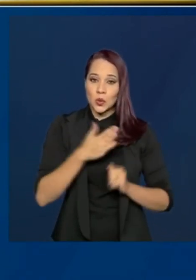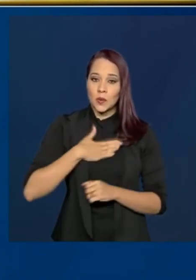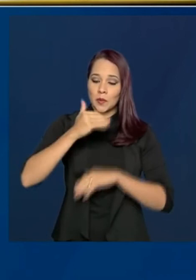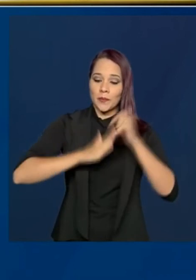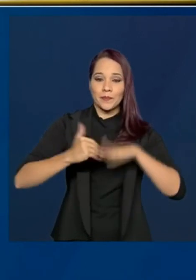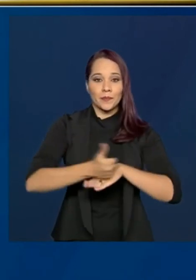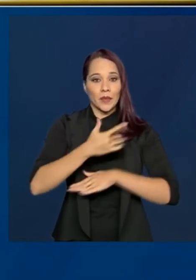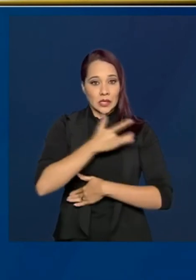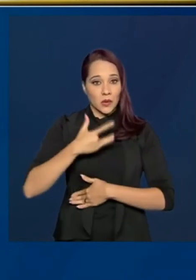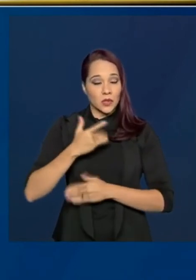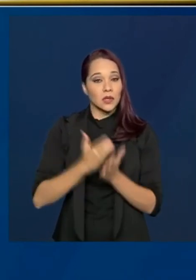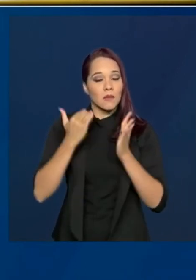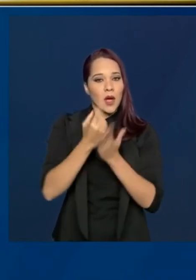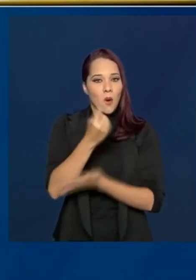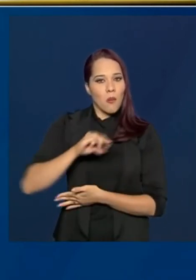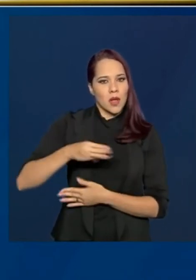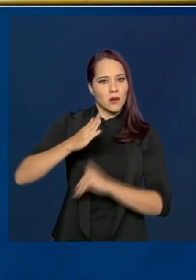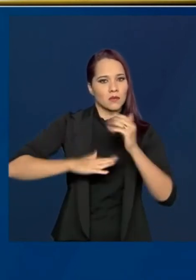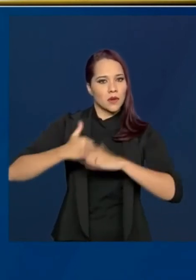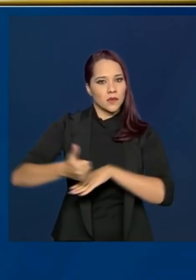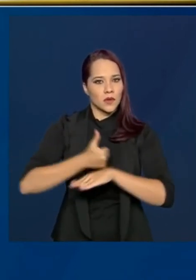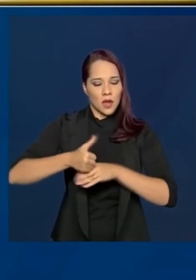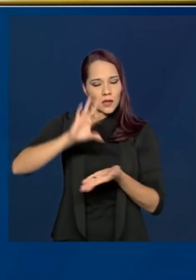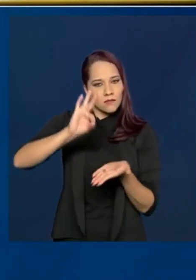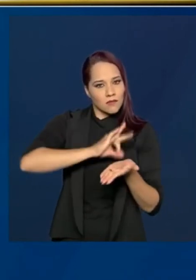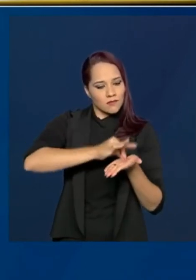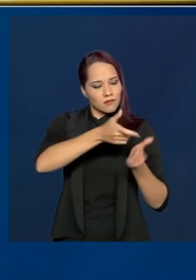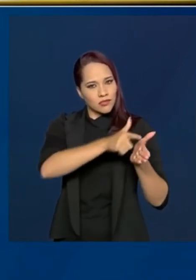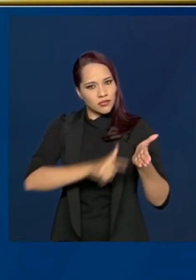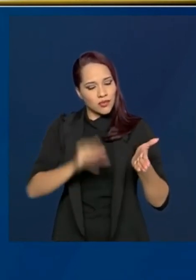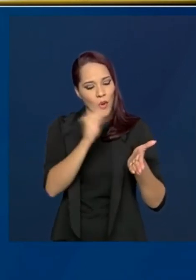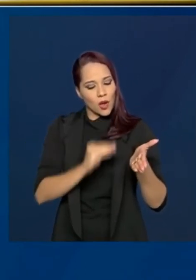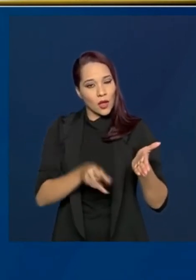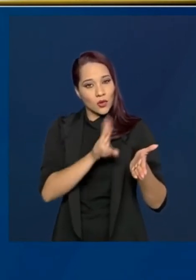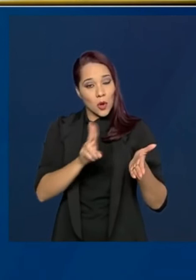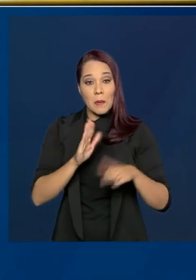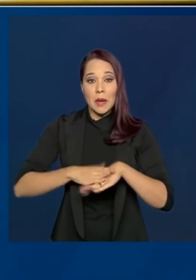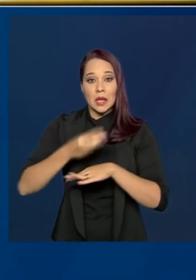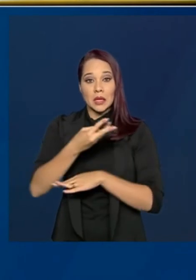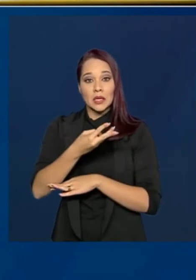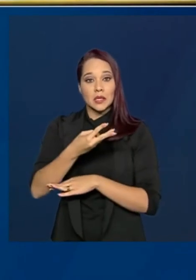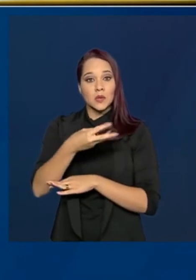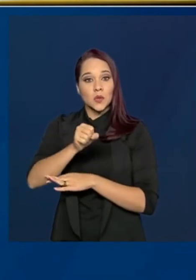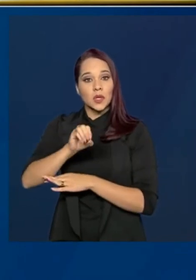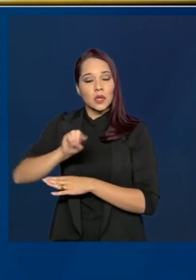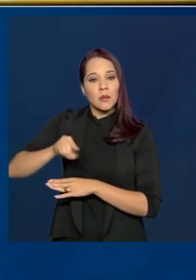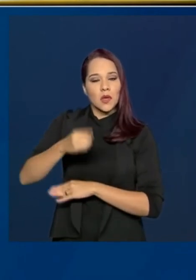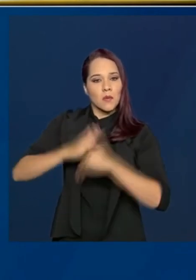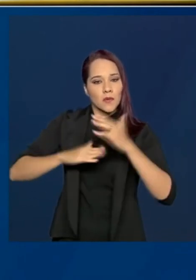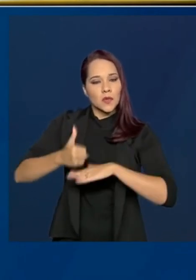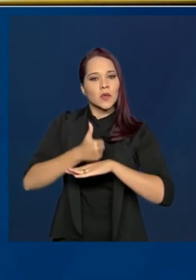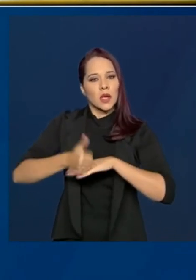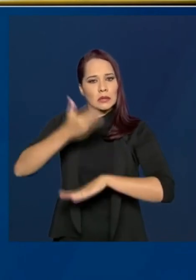Saúde, onde nós temos mais de 1 milhão de profissionais cadastrados, mais de 380 mil profissionais treinados